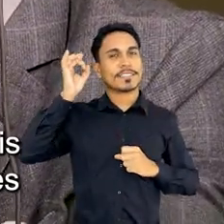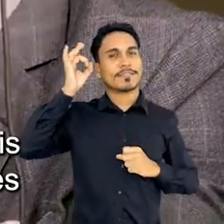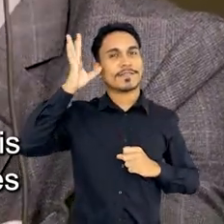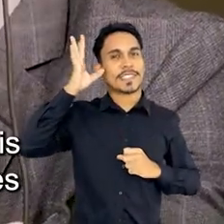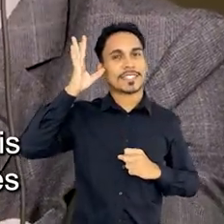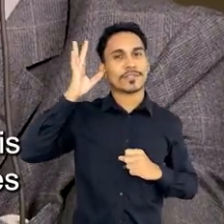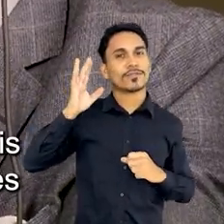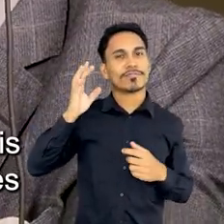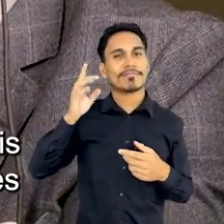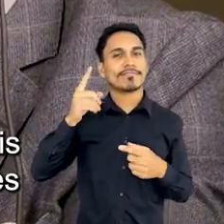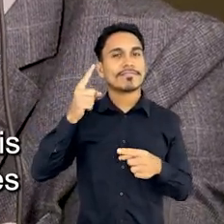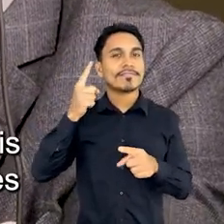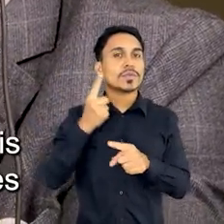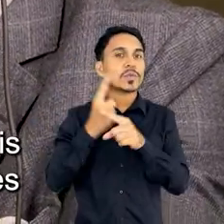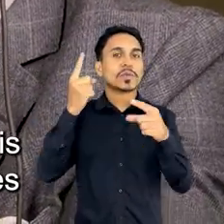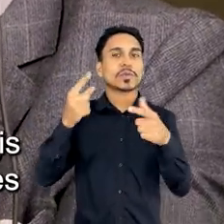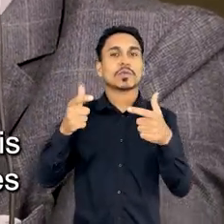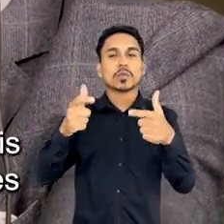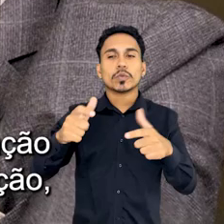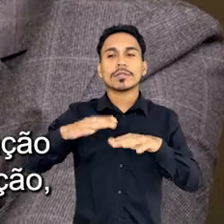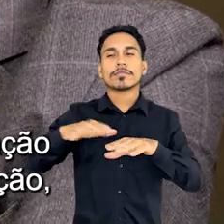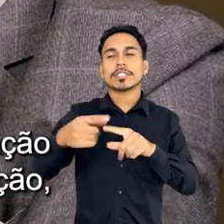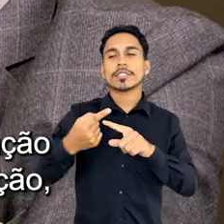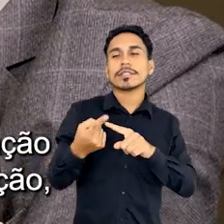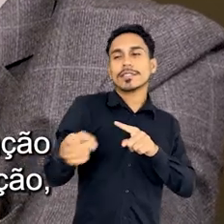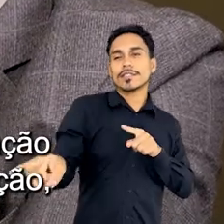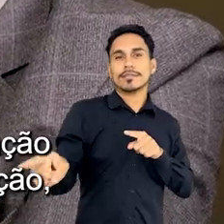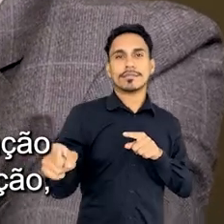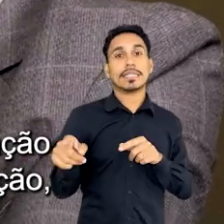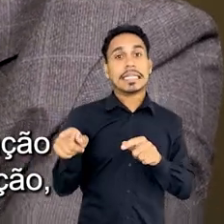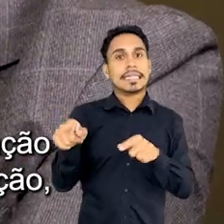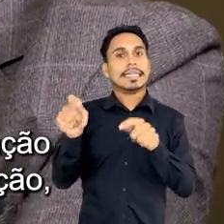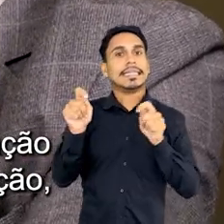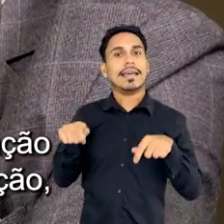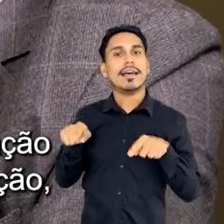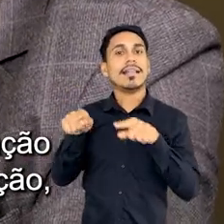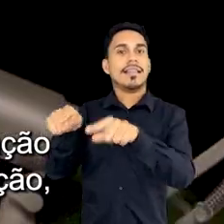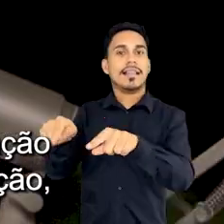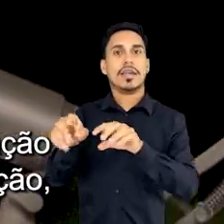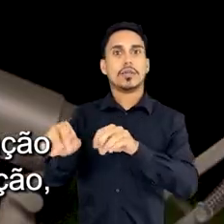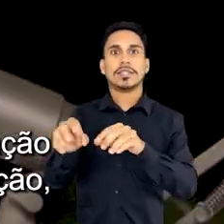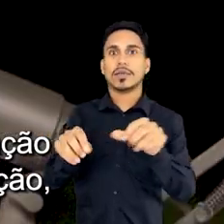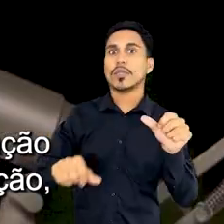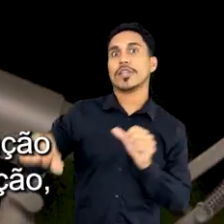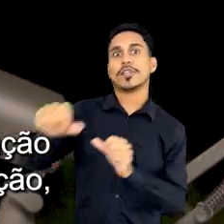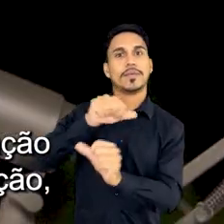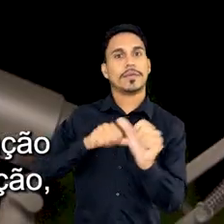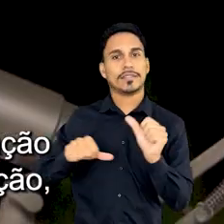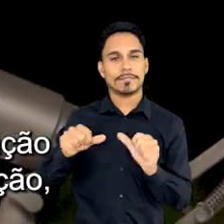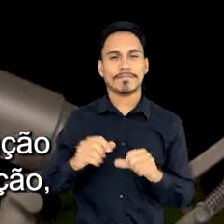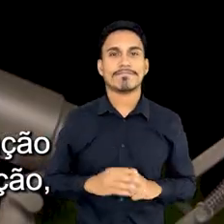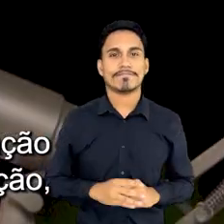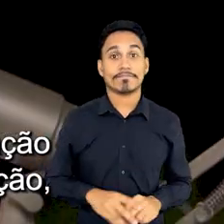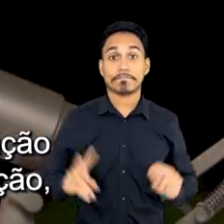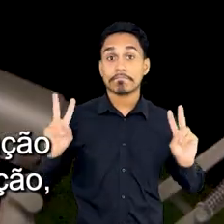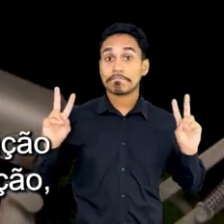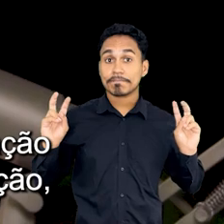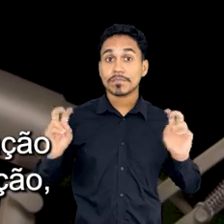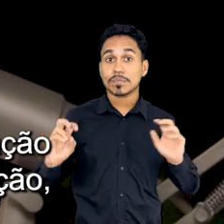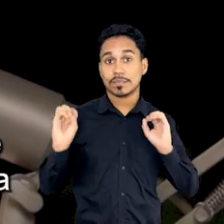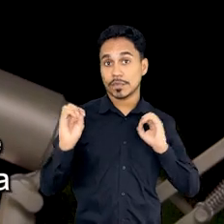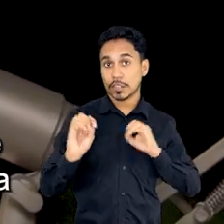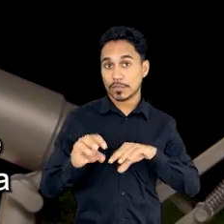fácil de ser ou encontrada nos lugares mais isolados onde a gente faz uma transformação muito grande incrível e falando em